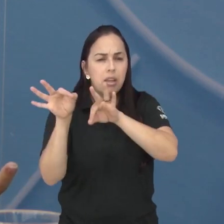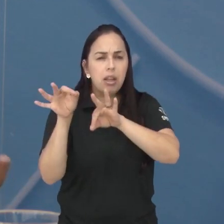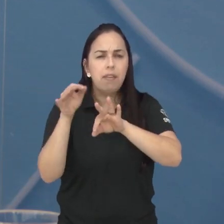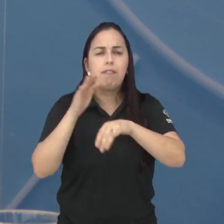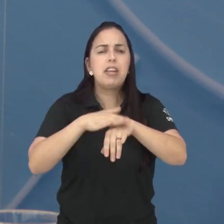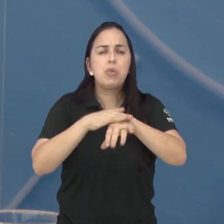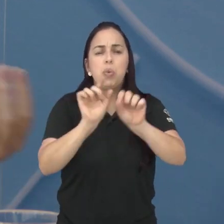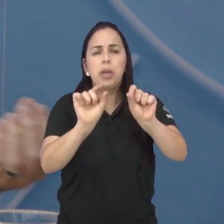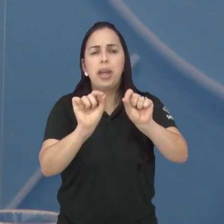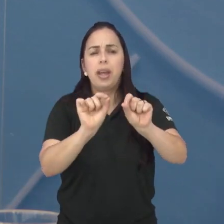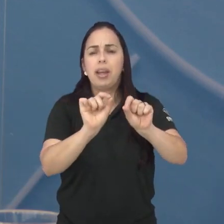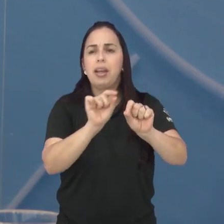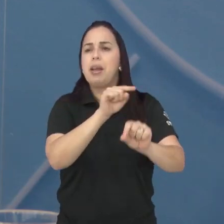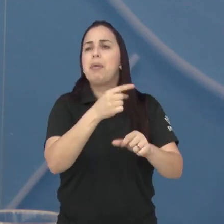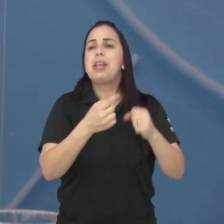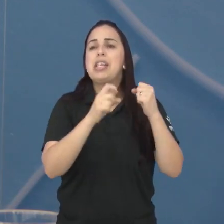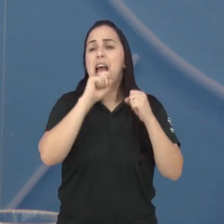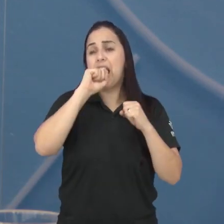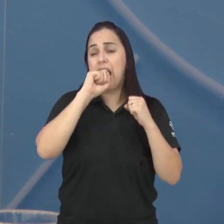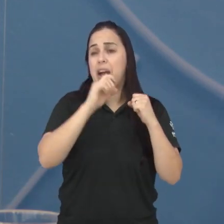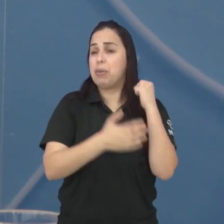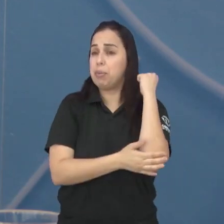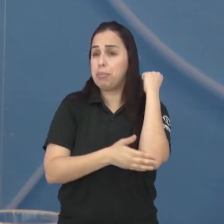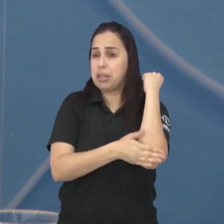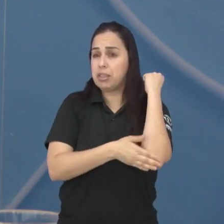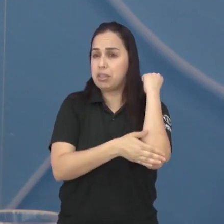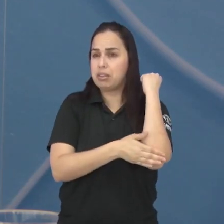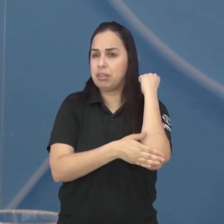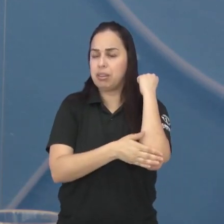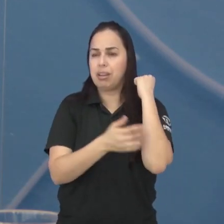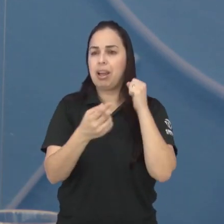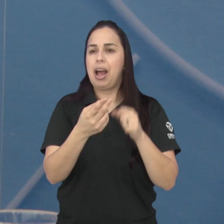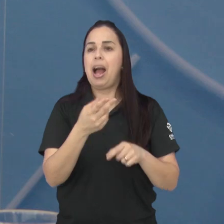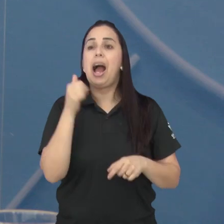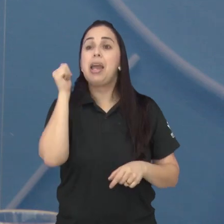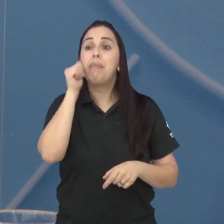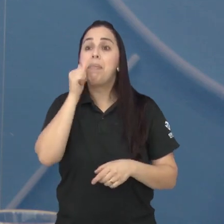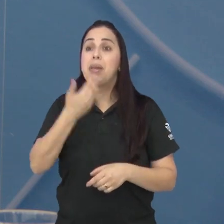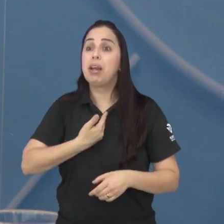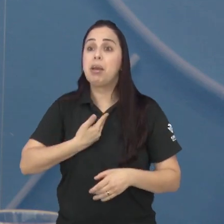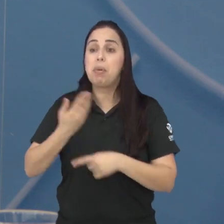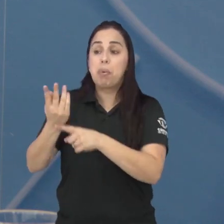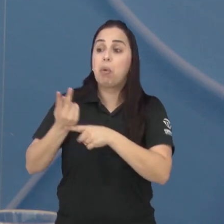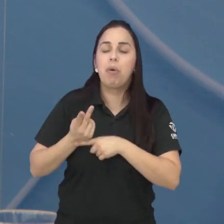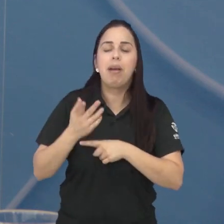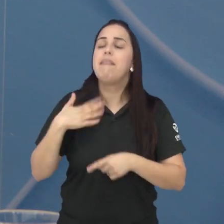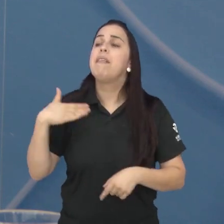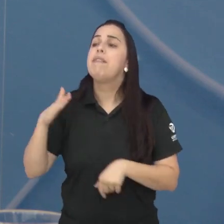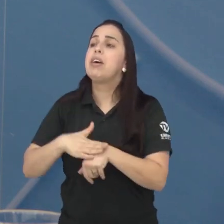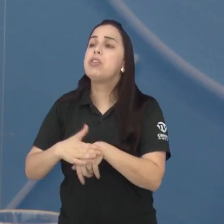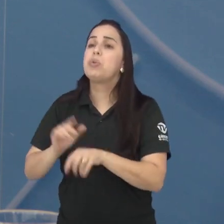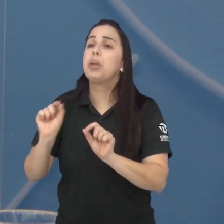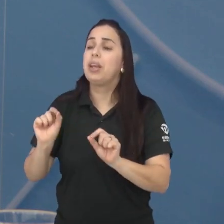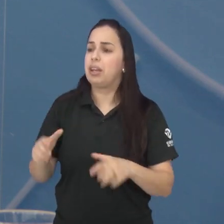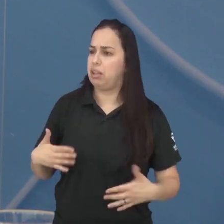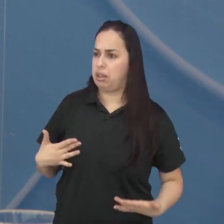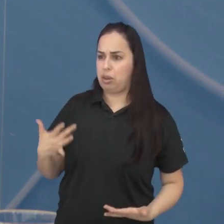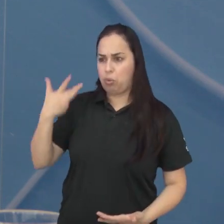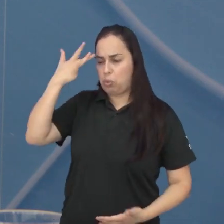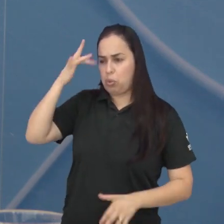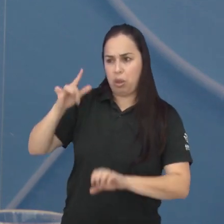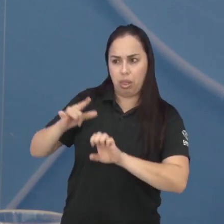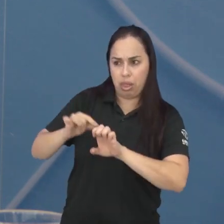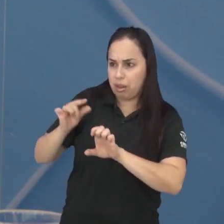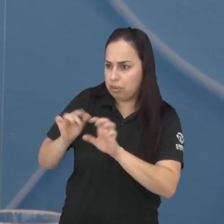ciúme. E aí minha amiga veio me procurar, falou, o que ela faz? Entende? Então, assim, eu não vou pensar duas vezes, eu não sou especialista nisso, eu não